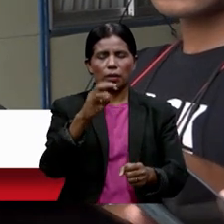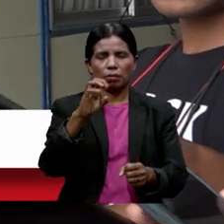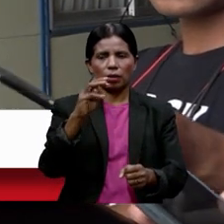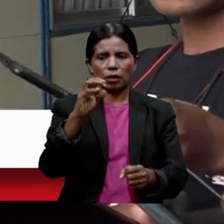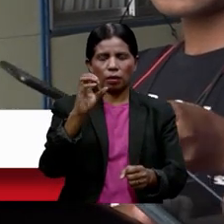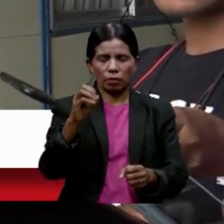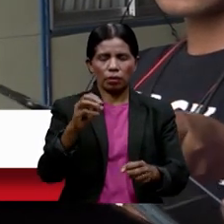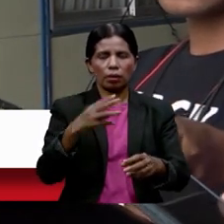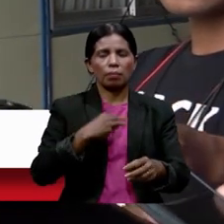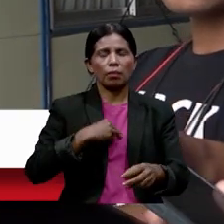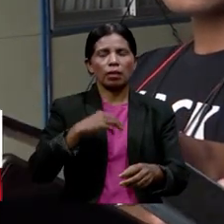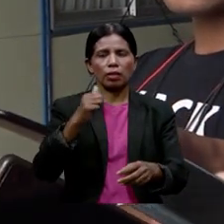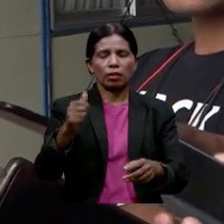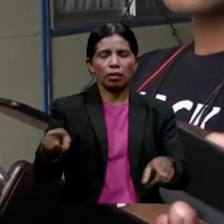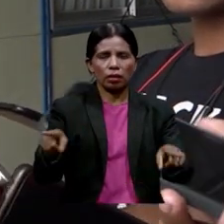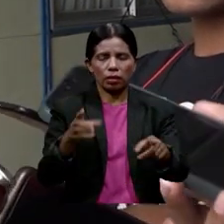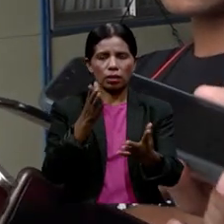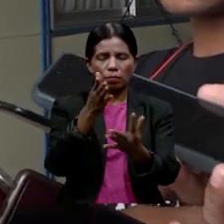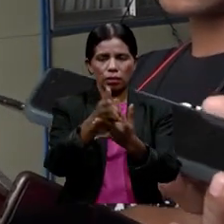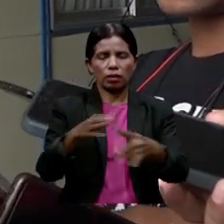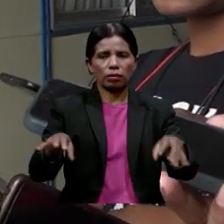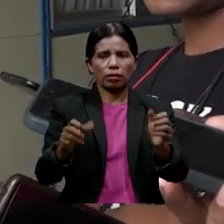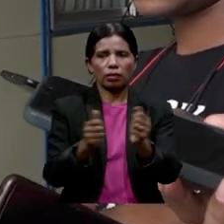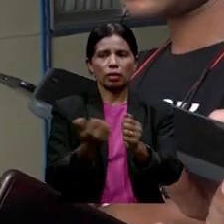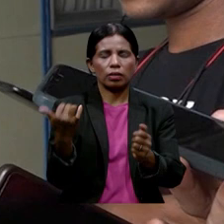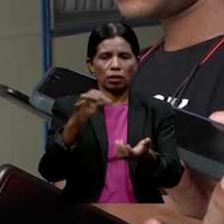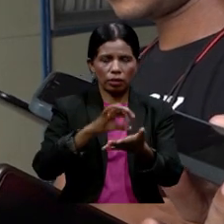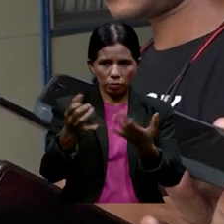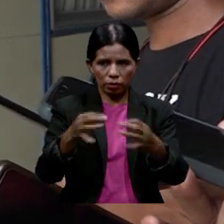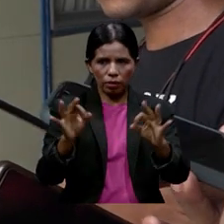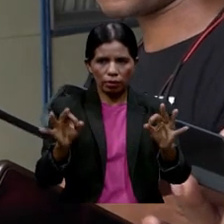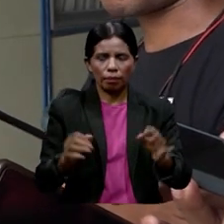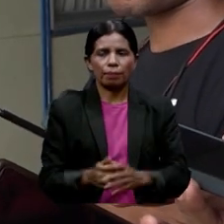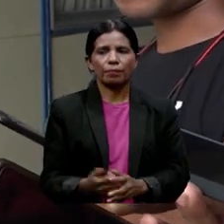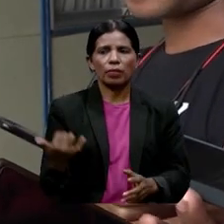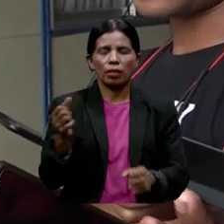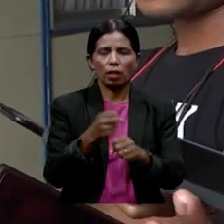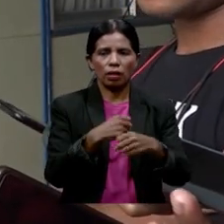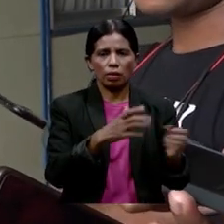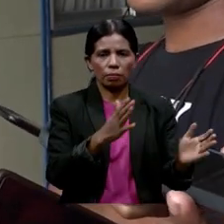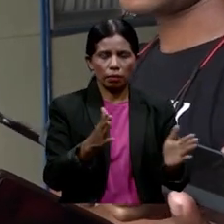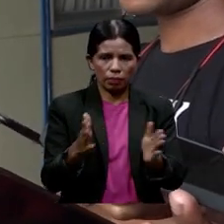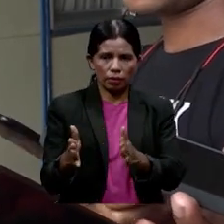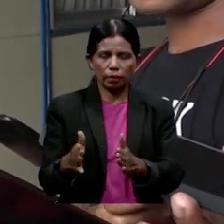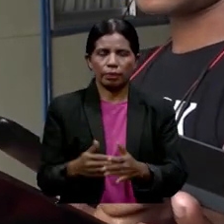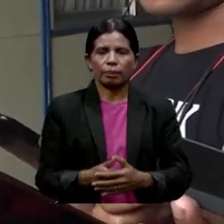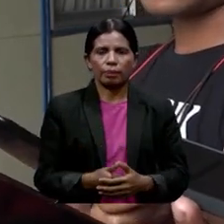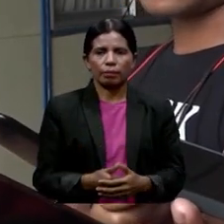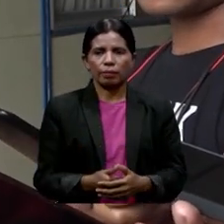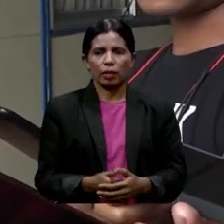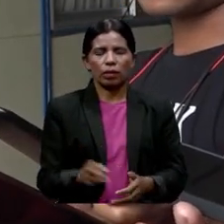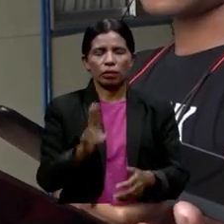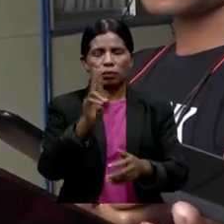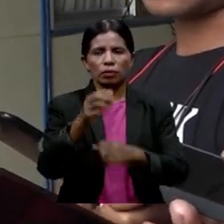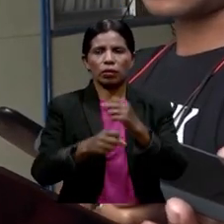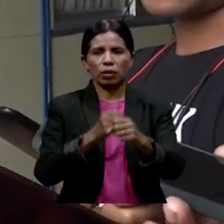lá no Tomac, né? Tama, onde contrato ida, que é ou em sira assinatio, né? Deve ser a preparação para tu executar e